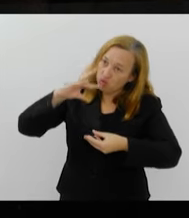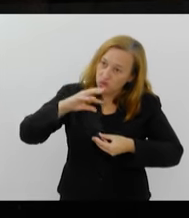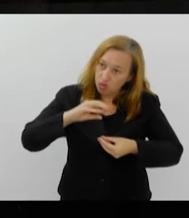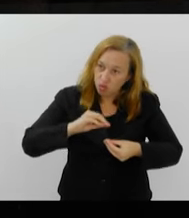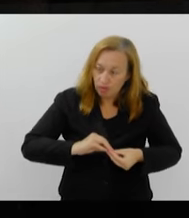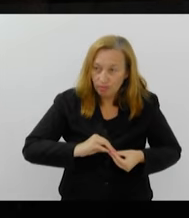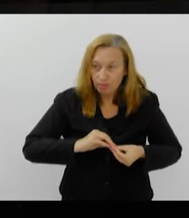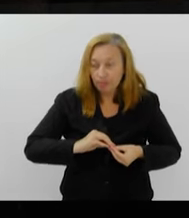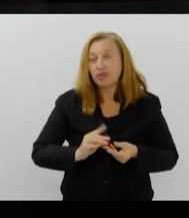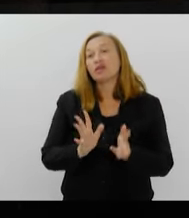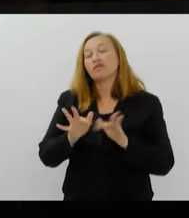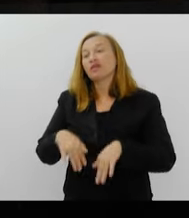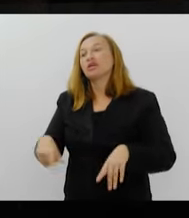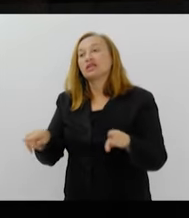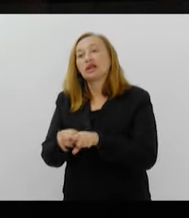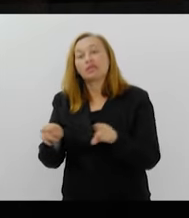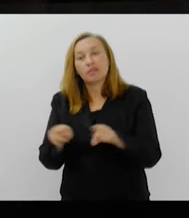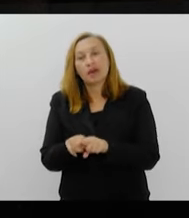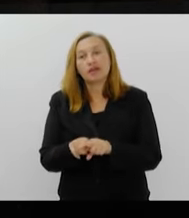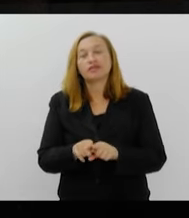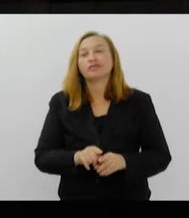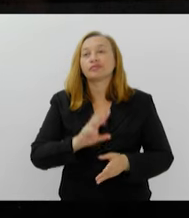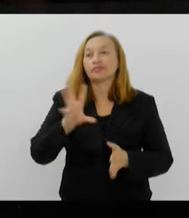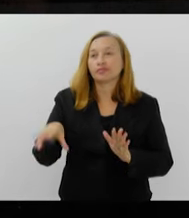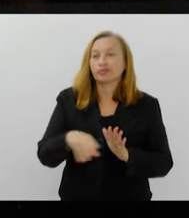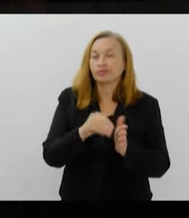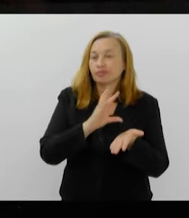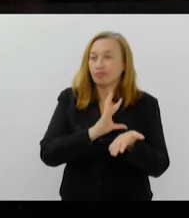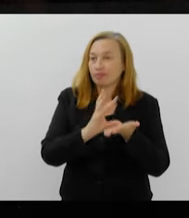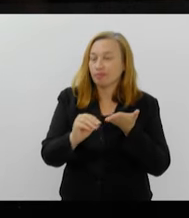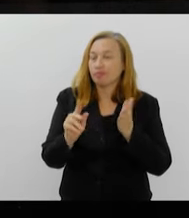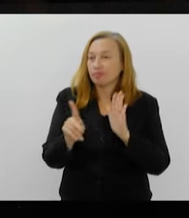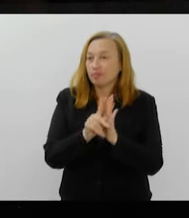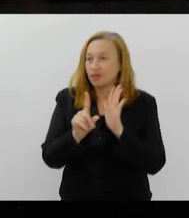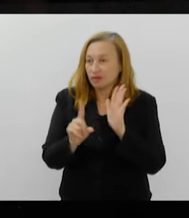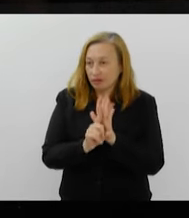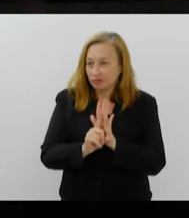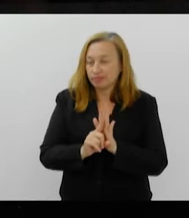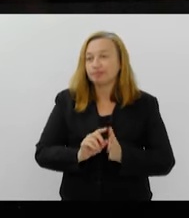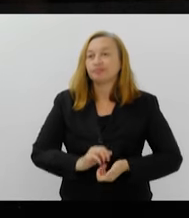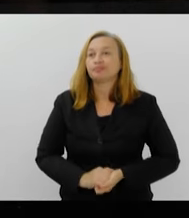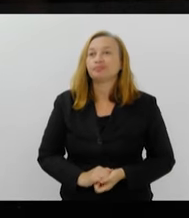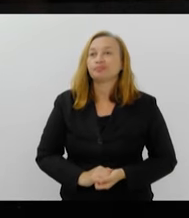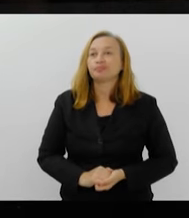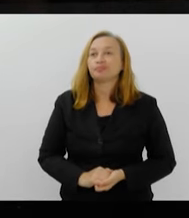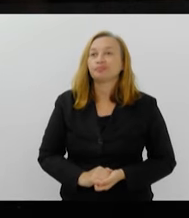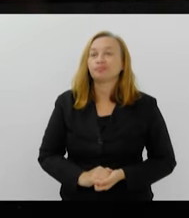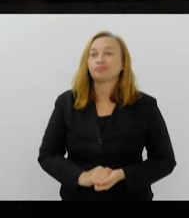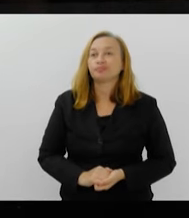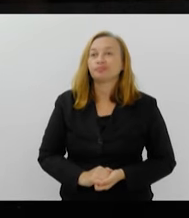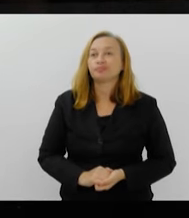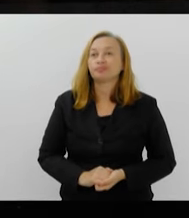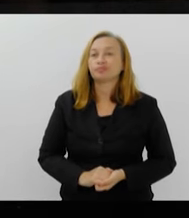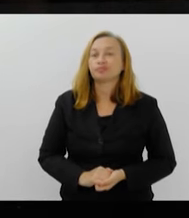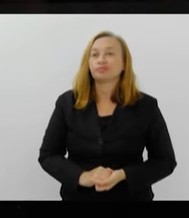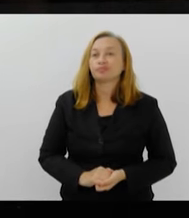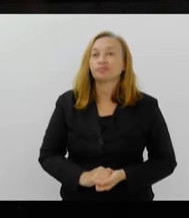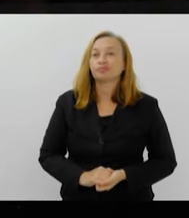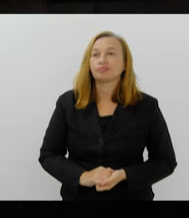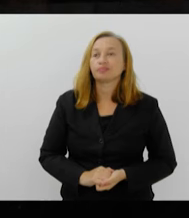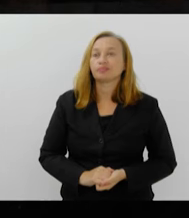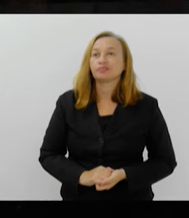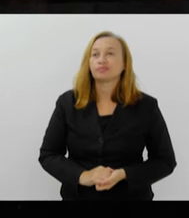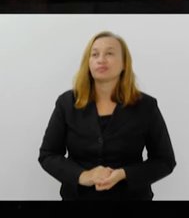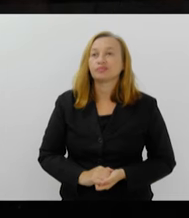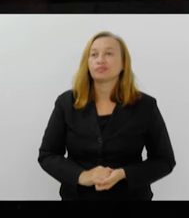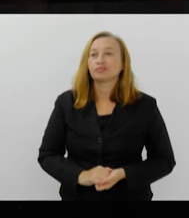finalmente, também paute o projeto de lei de securitização da